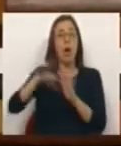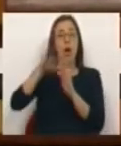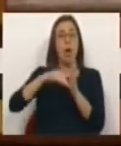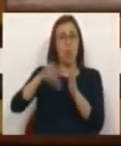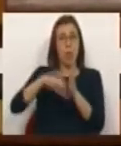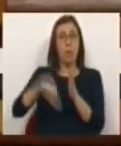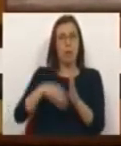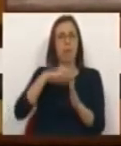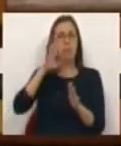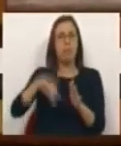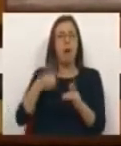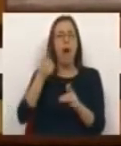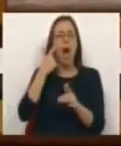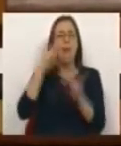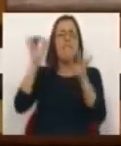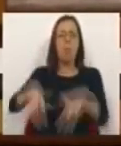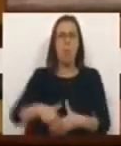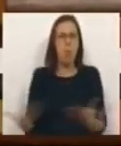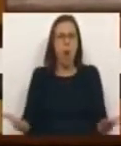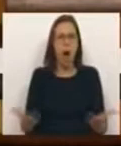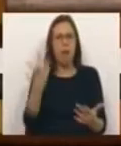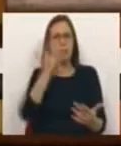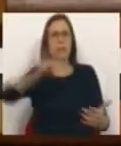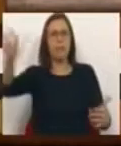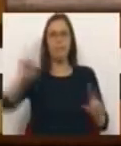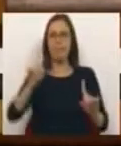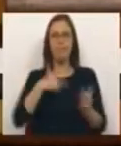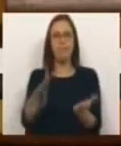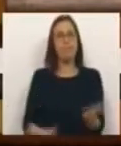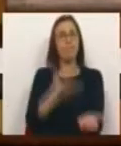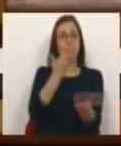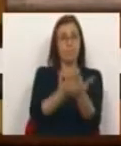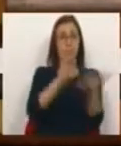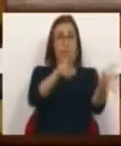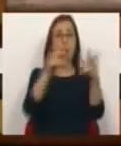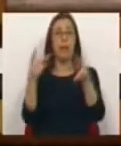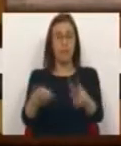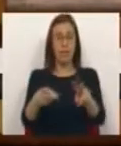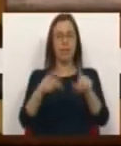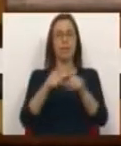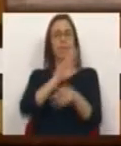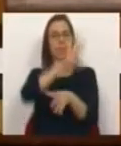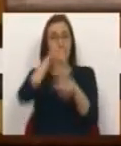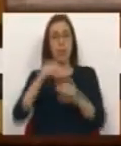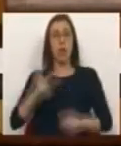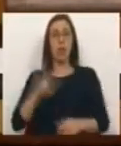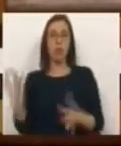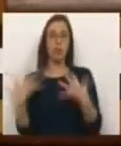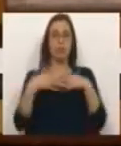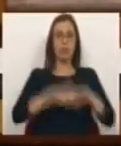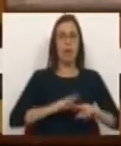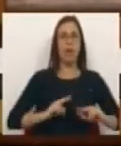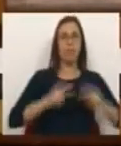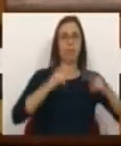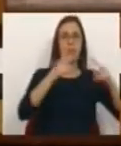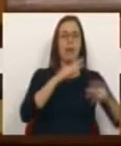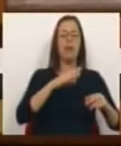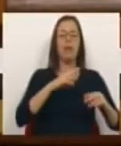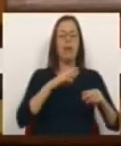precários sem um claro fim à vista. Por isso, apresentamos como proposta de alteração a integração dos doutorados na carreira de